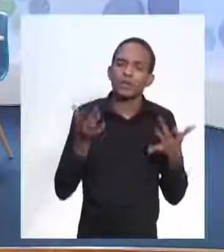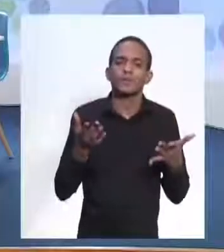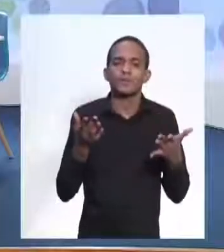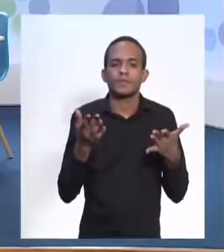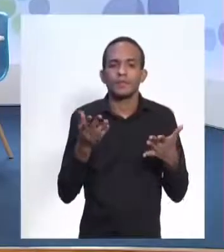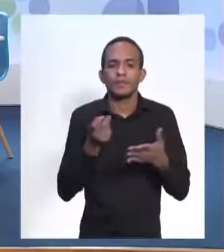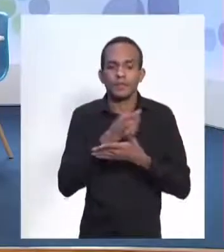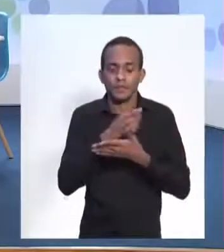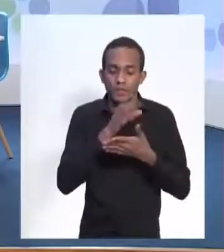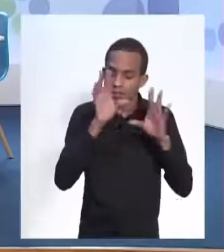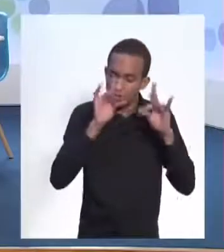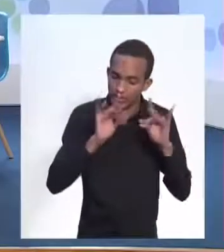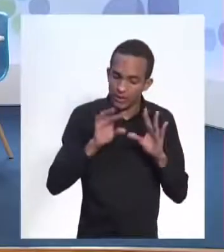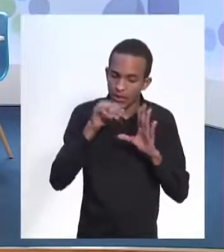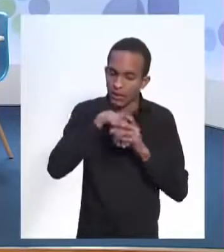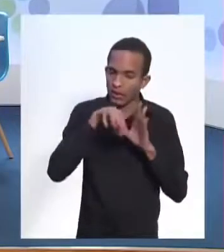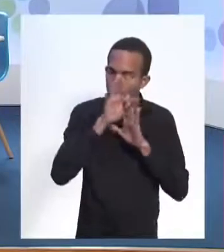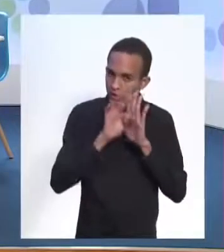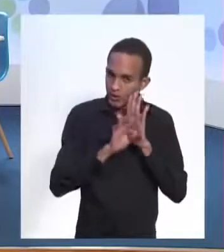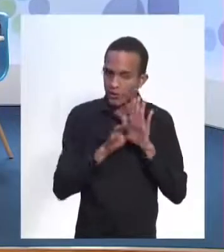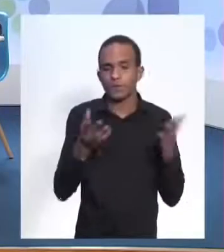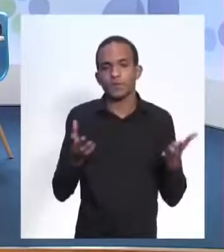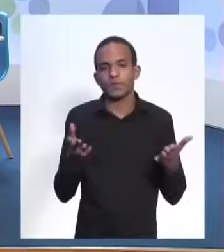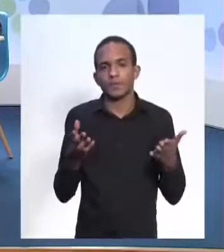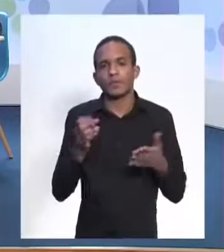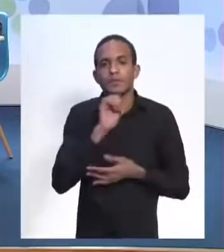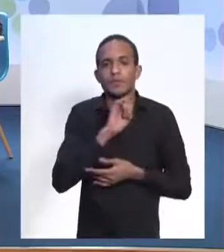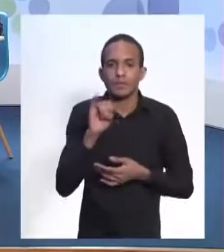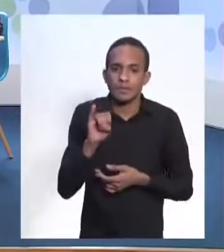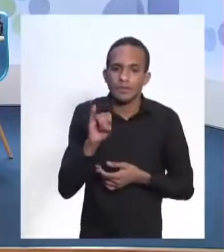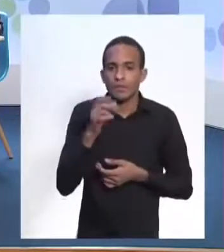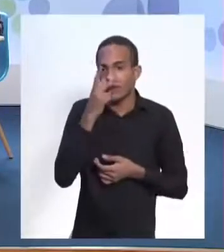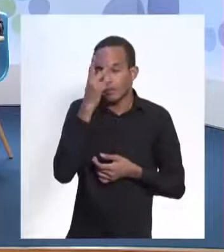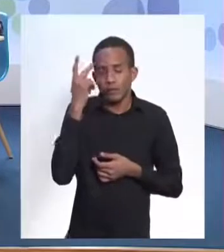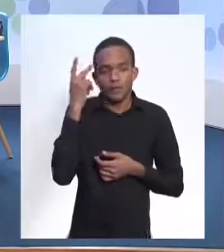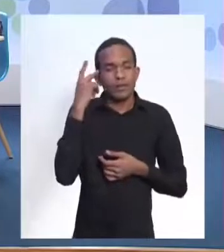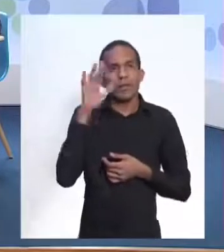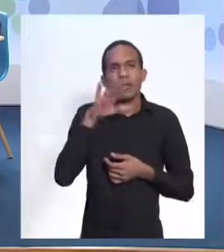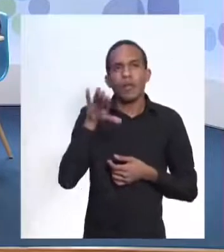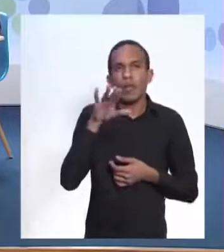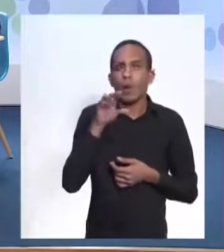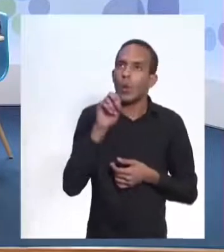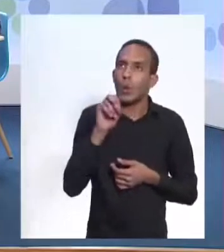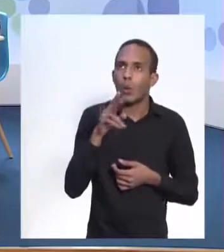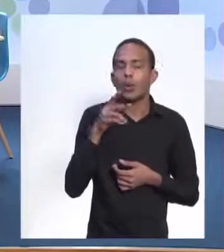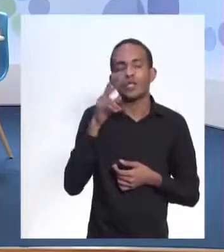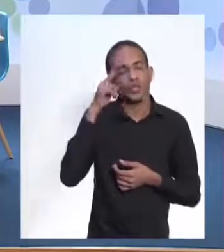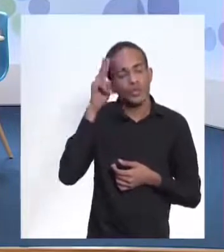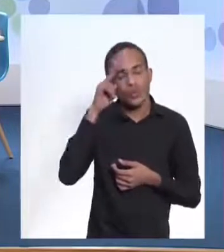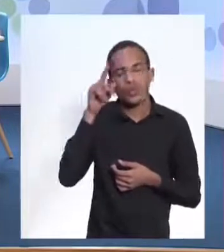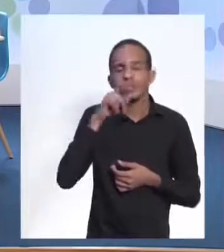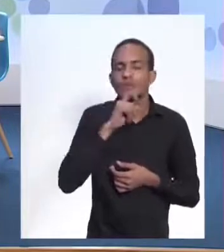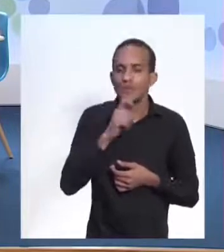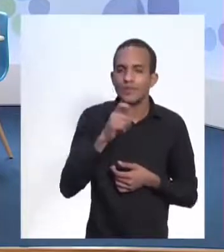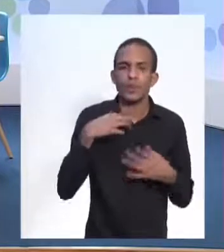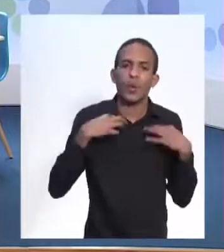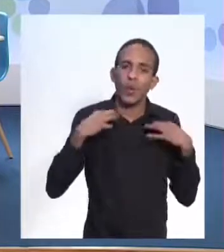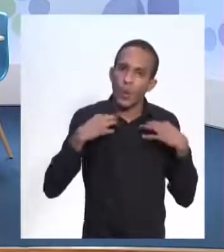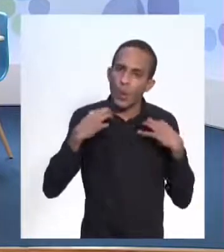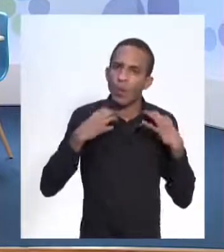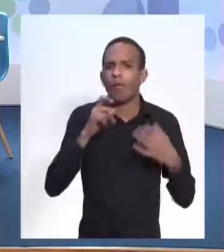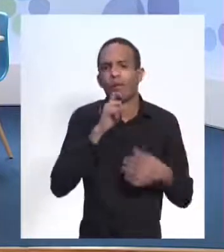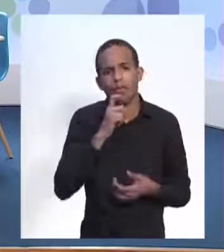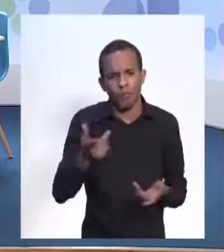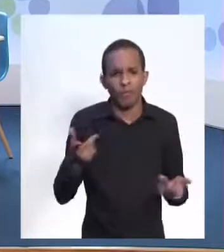De escrita de um texto, né? Dentro da dramaturgia. Ou seja, se a peça se passa no inverno, os personagens, obviamente, estarão trajando